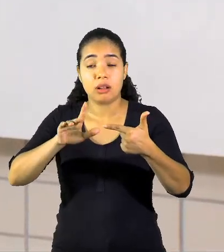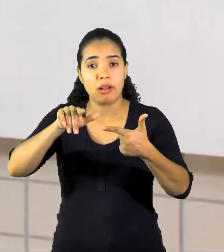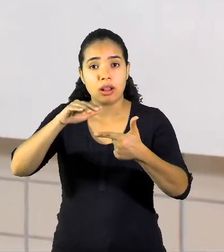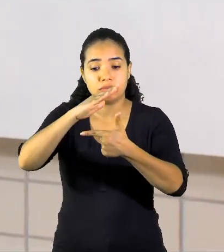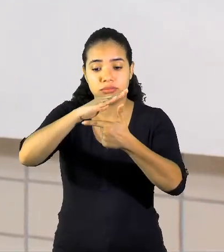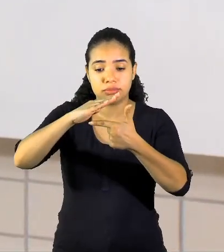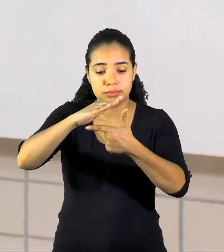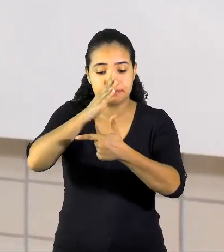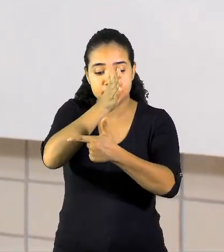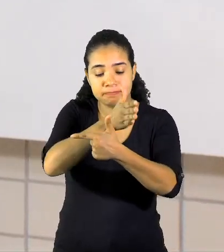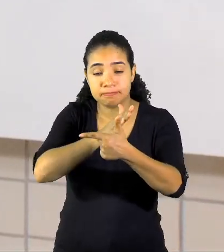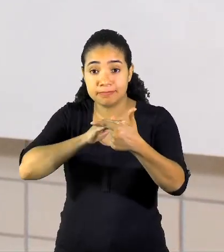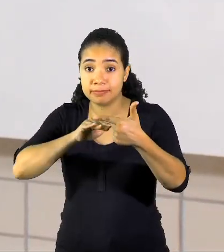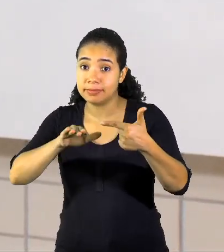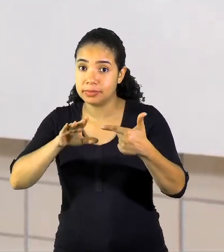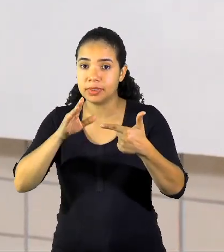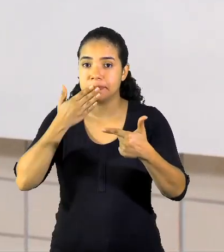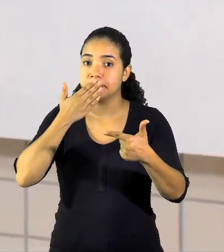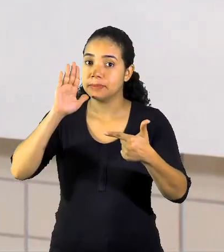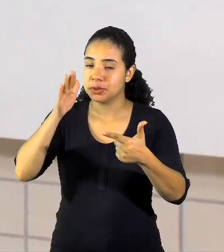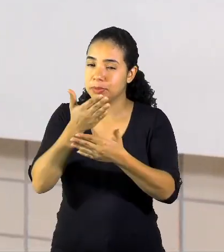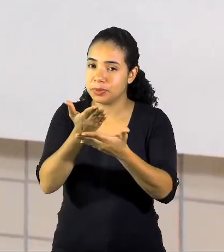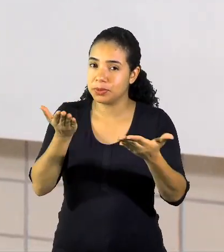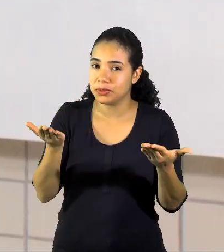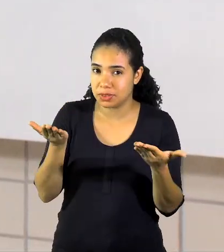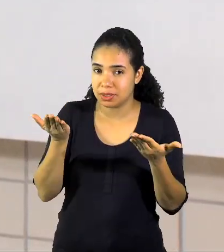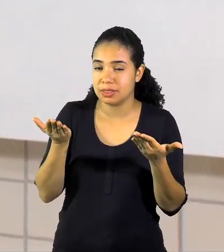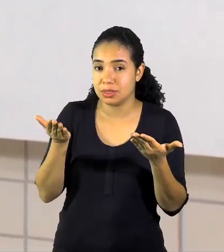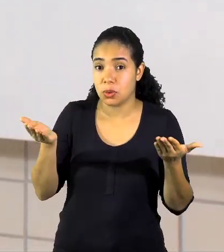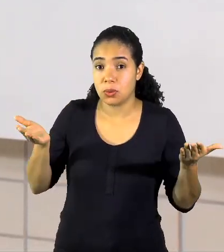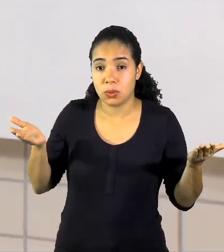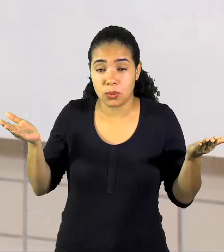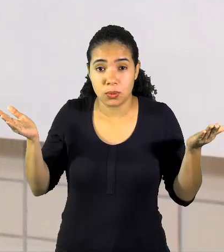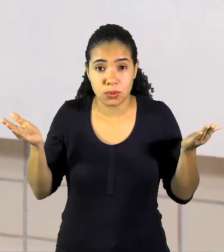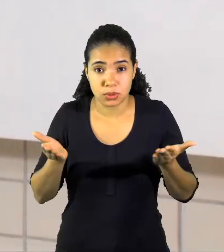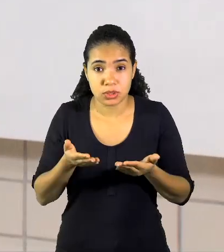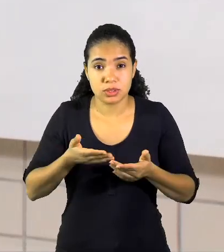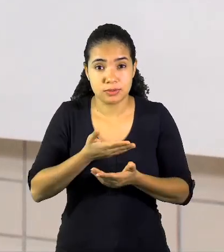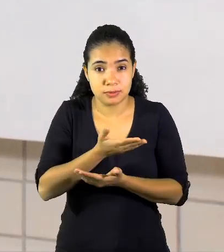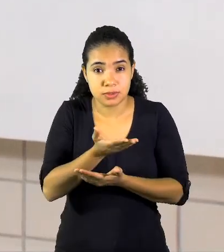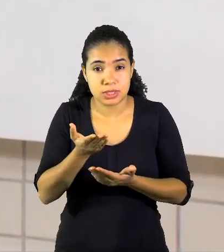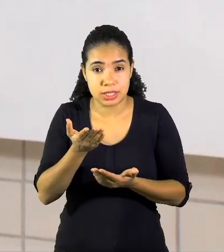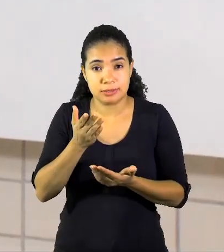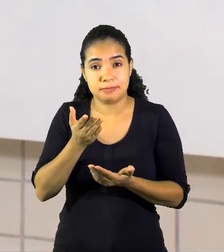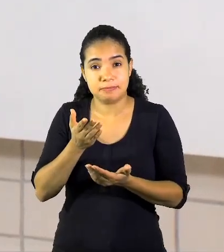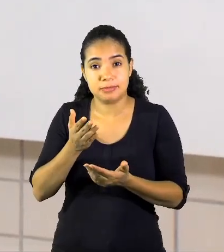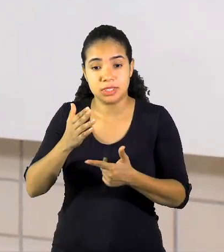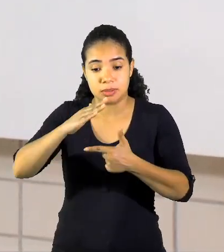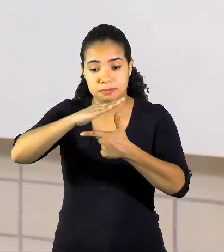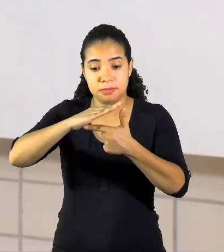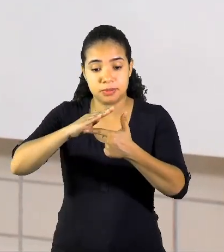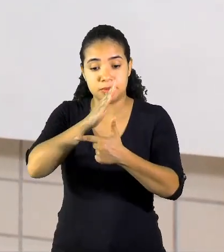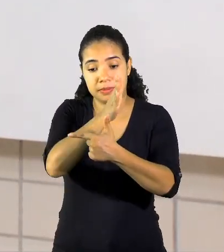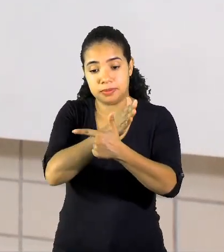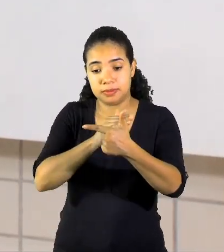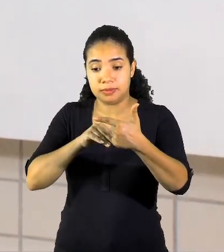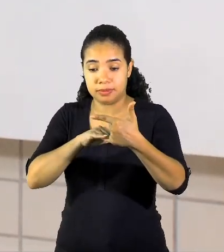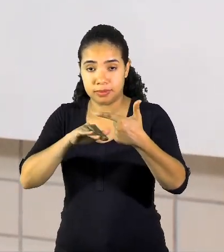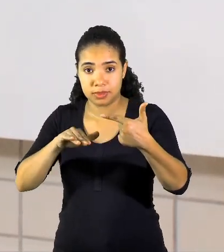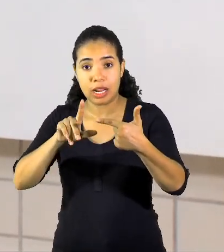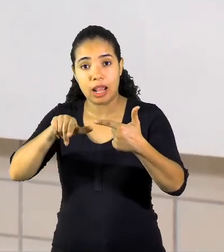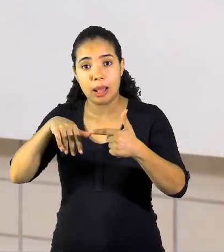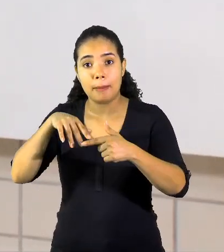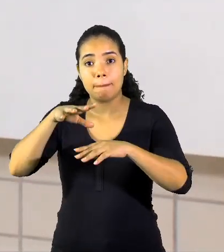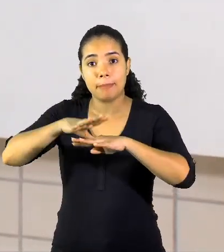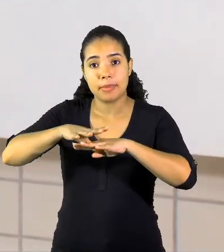retângulo, algo que eu posso prometer para vocês que a partir de hoje e vocês vão sempre associar triângulo retângulo é a um